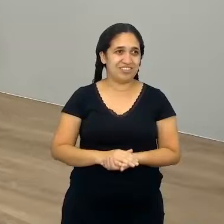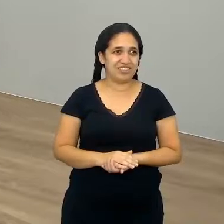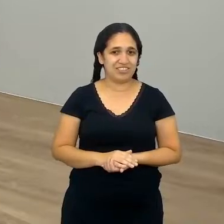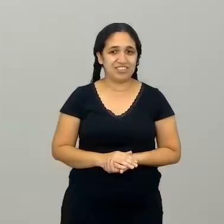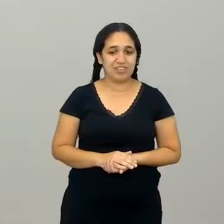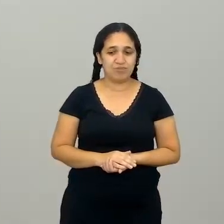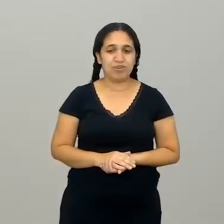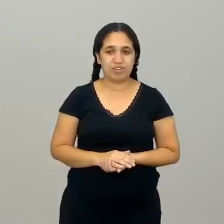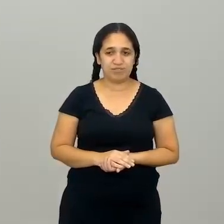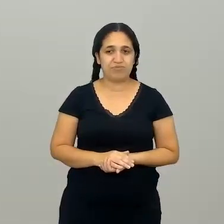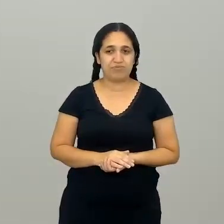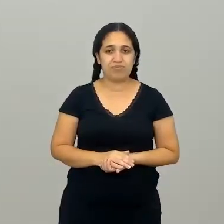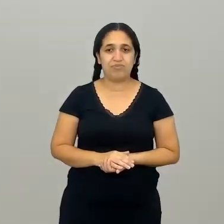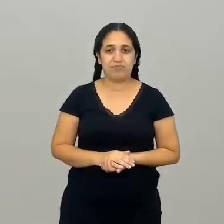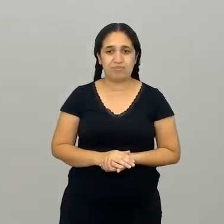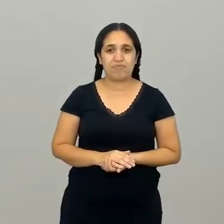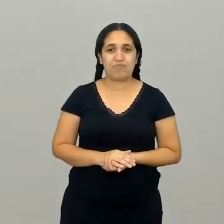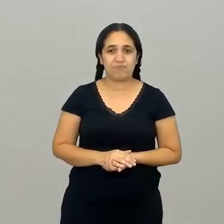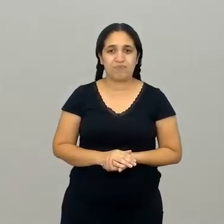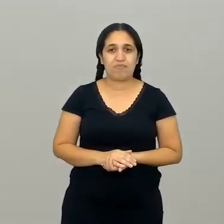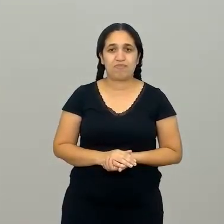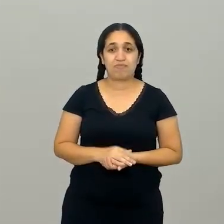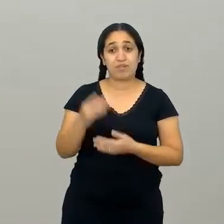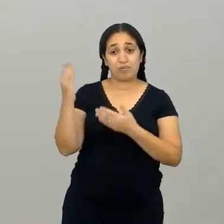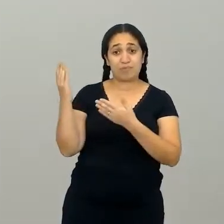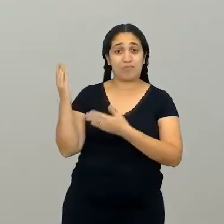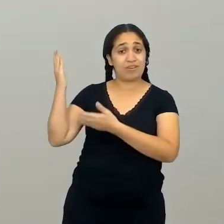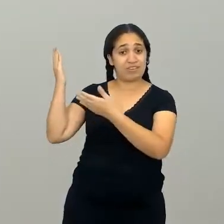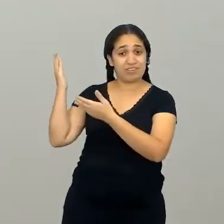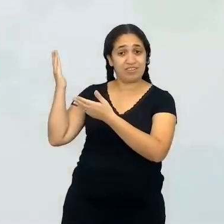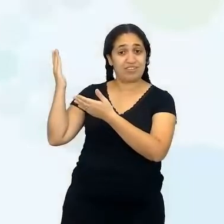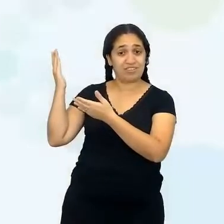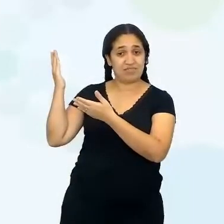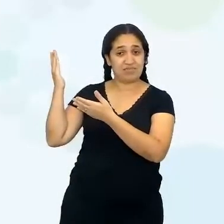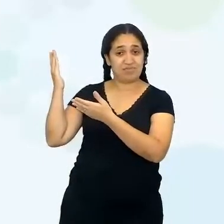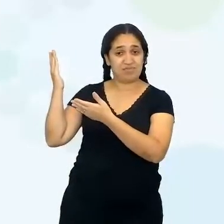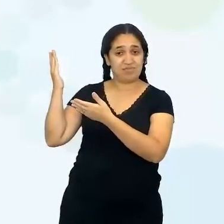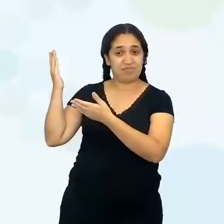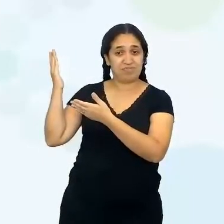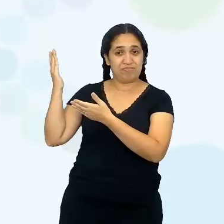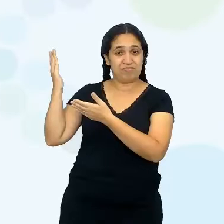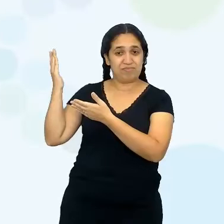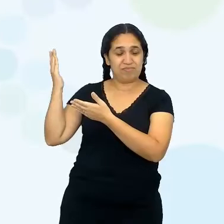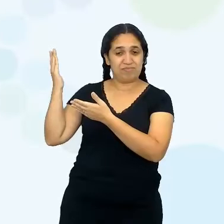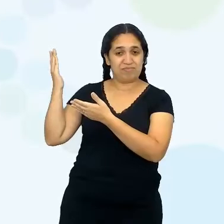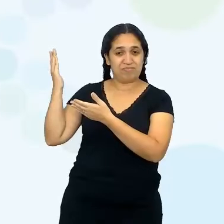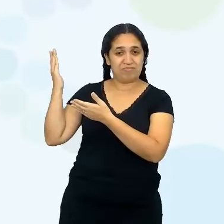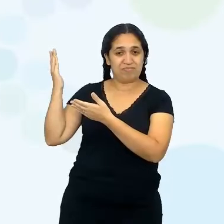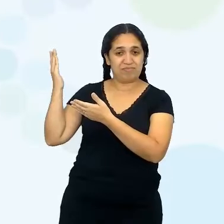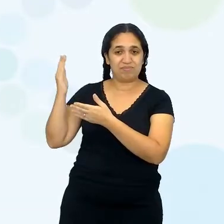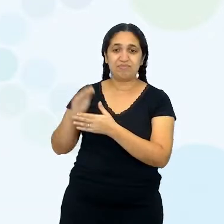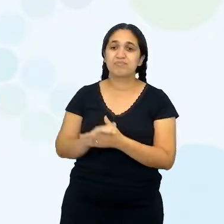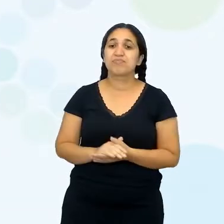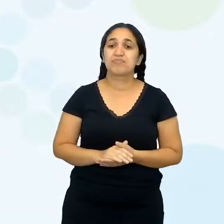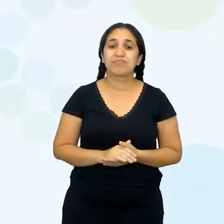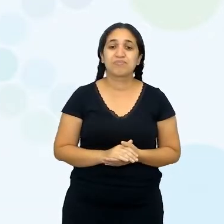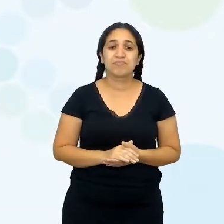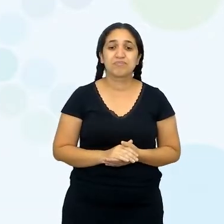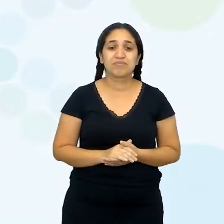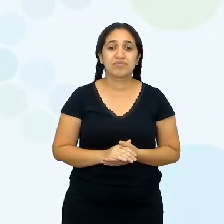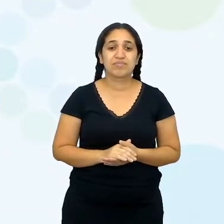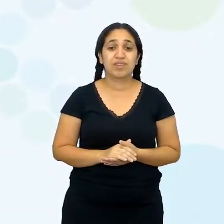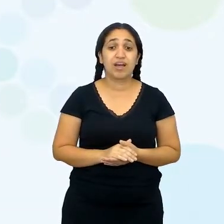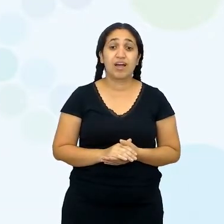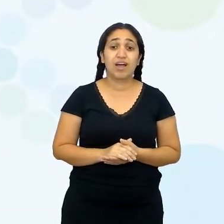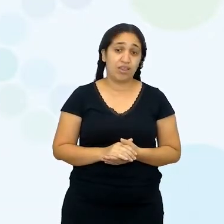Isso. Por falar nisso, bota no LED que fica mais fácil. Olha lá, a gente está trabalhando.